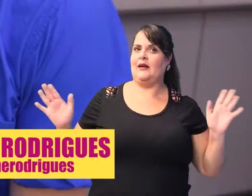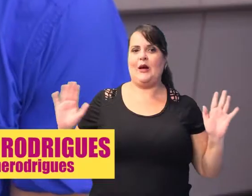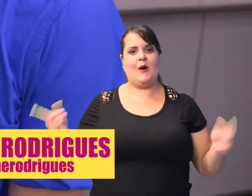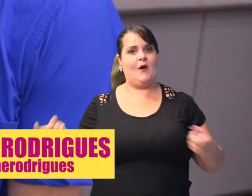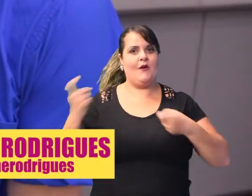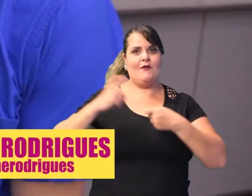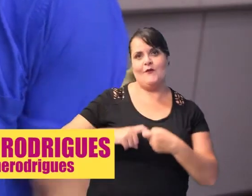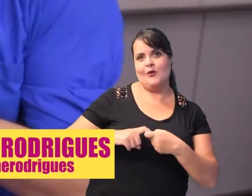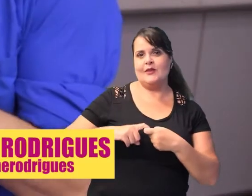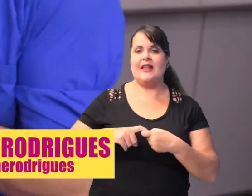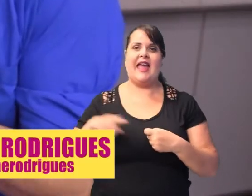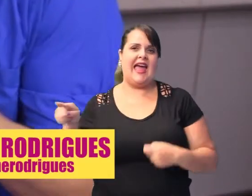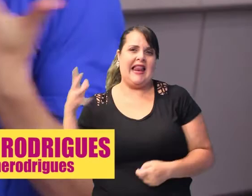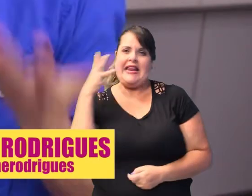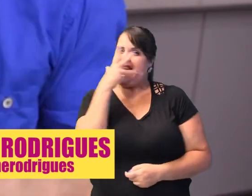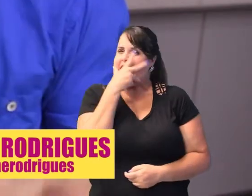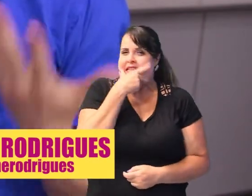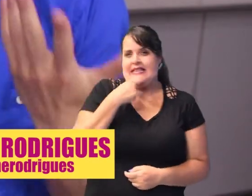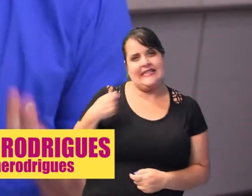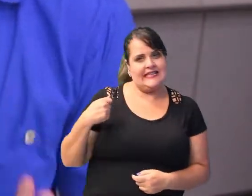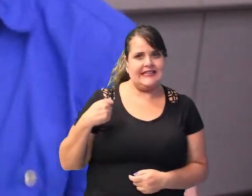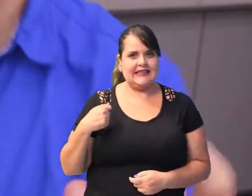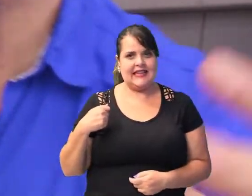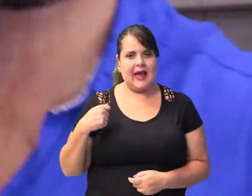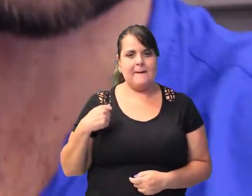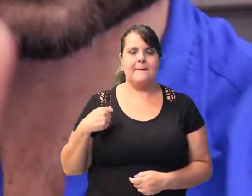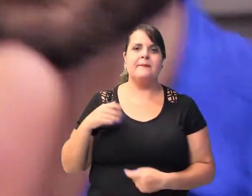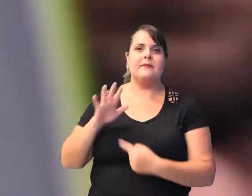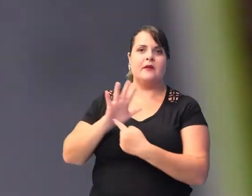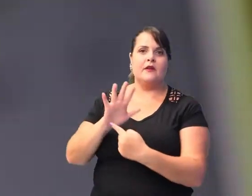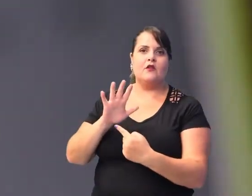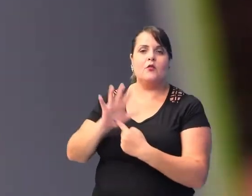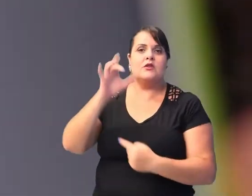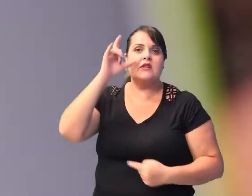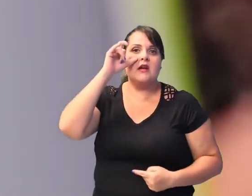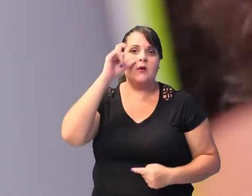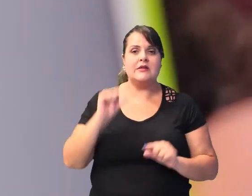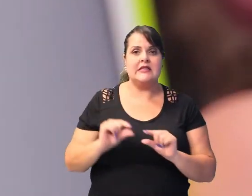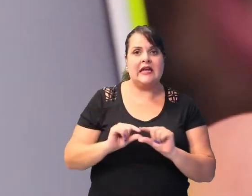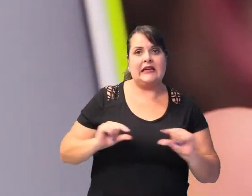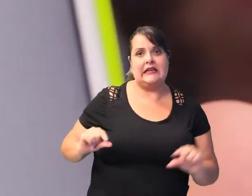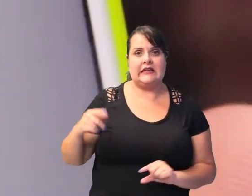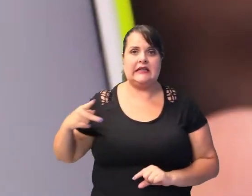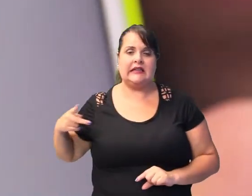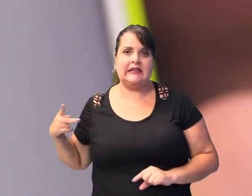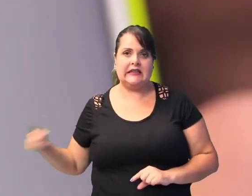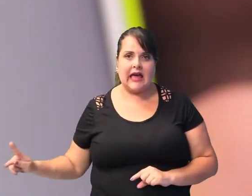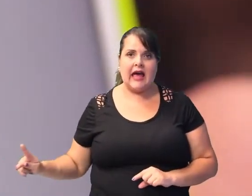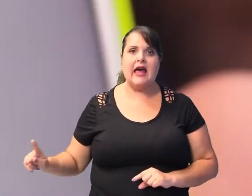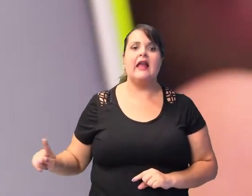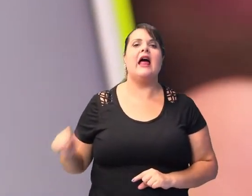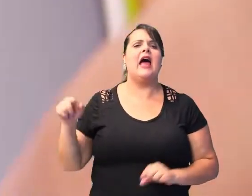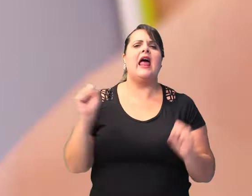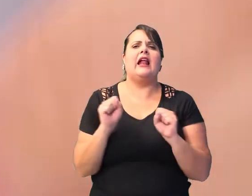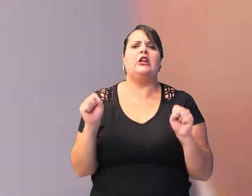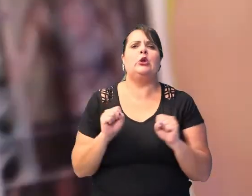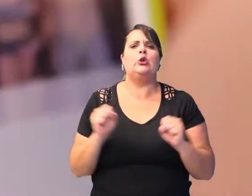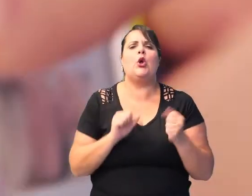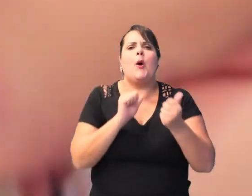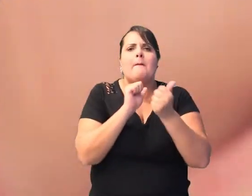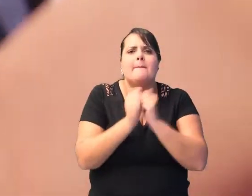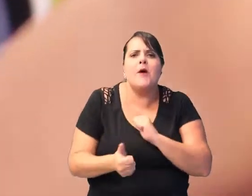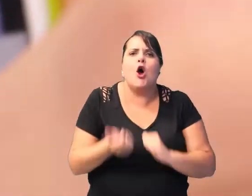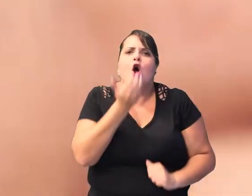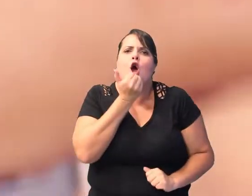uma derrota conversando com ela é linda linda demais aliás eu vou mostrar pra vocês o instagram a arroba talita gol varela é um